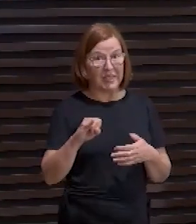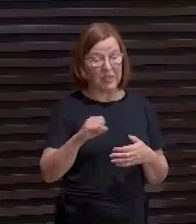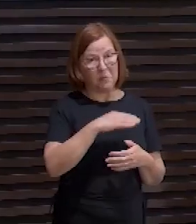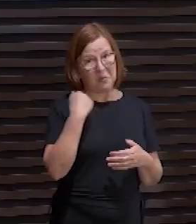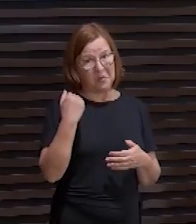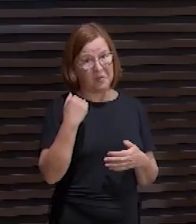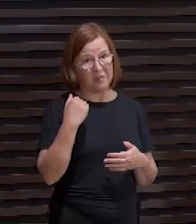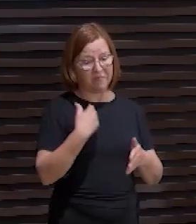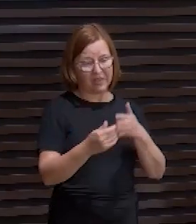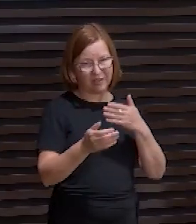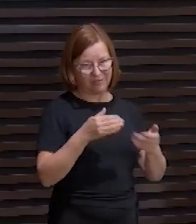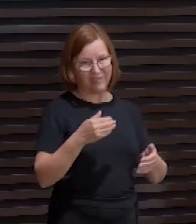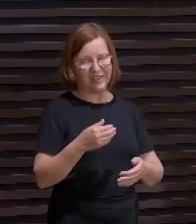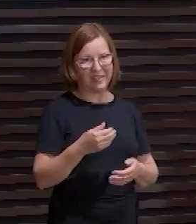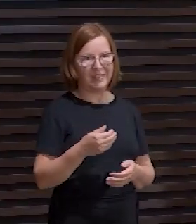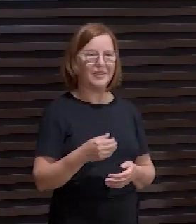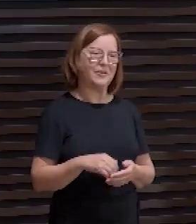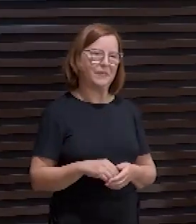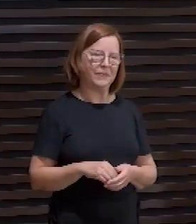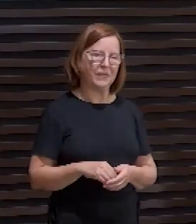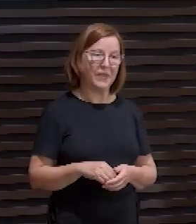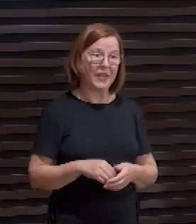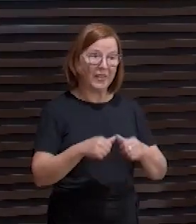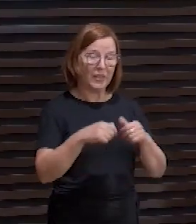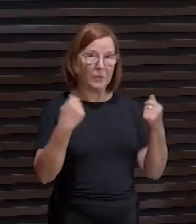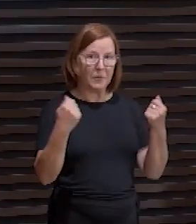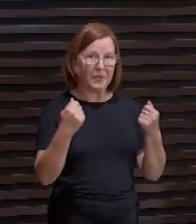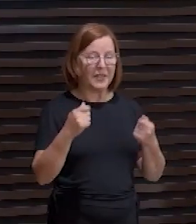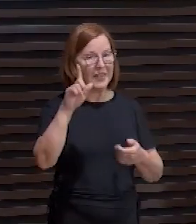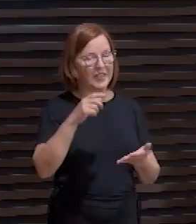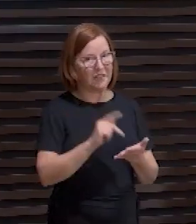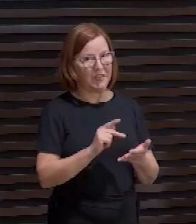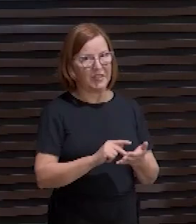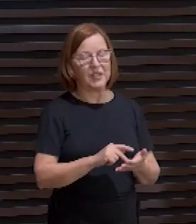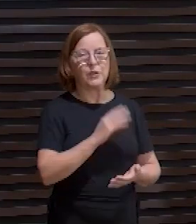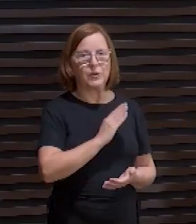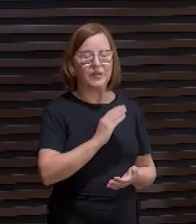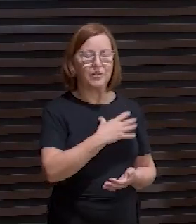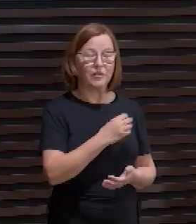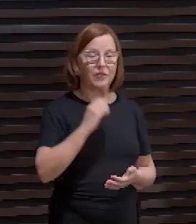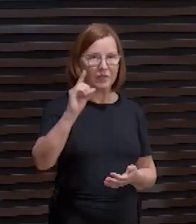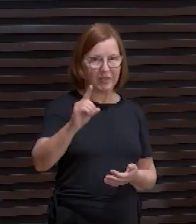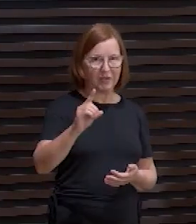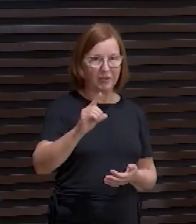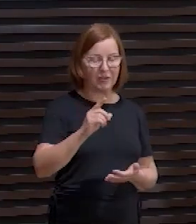Cristo. Isso tem que ser verdade no coração dos filhos de Deus. Isso tem que ser verdade no meu e no seu coração, irmão.